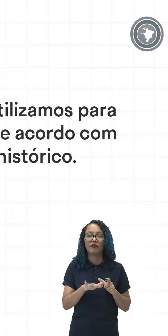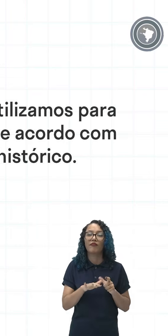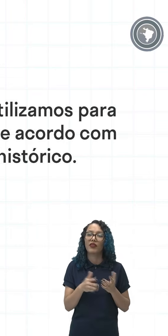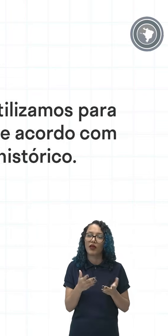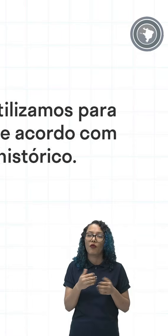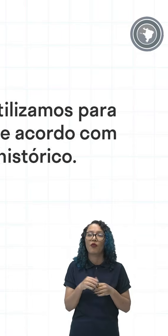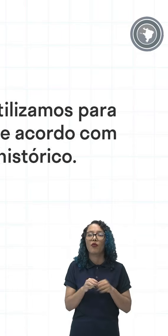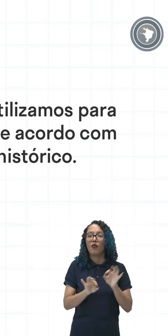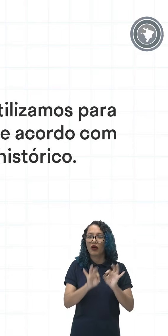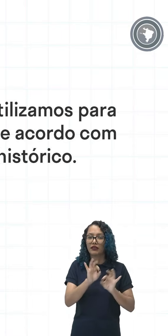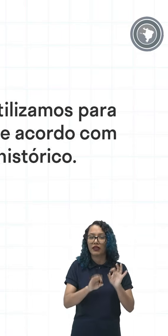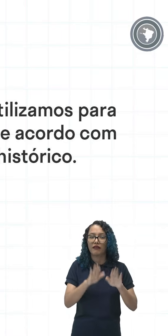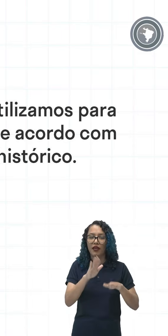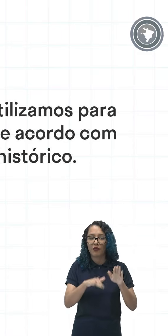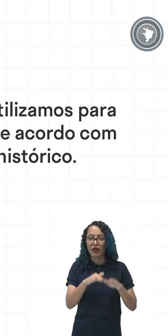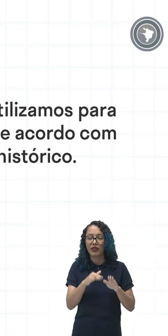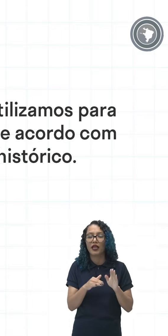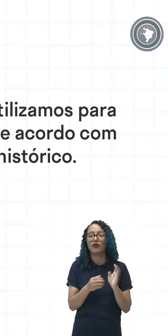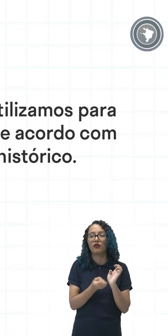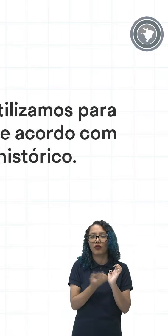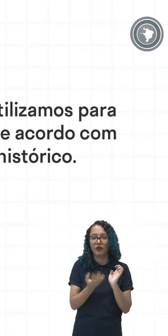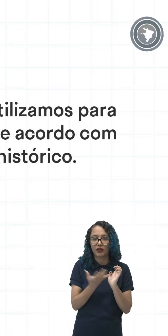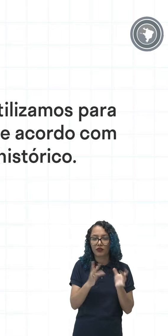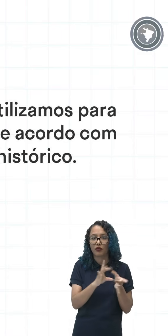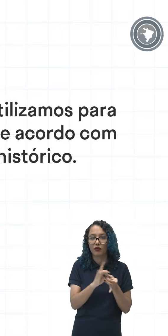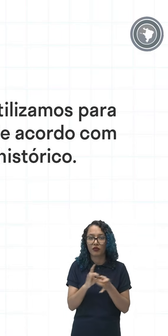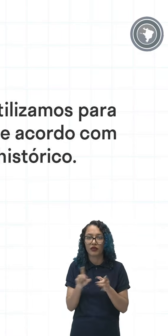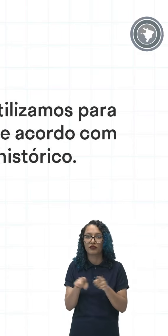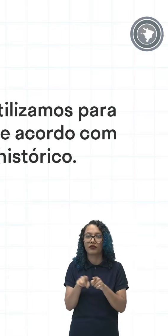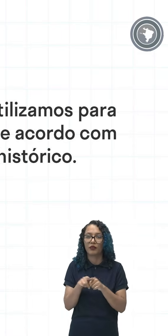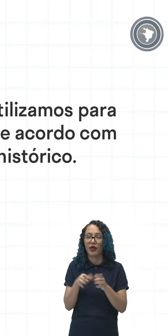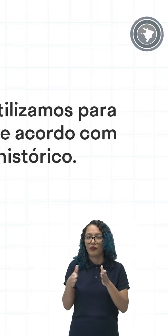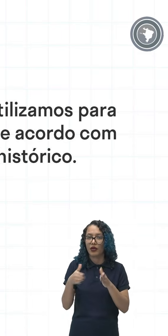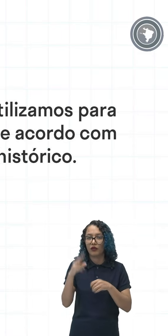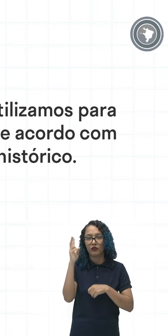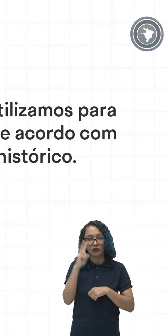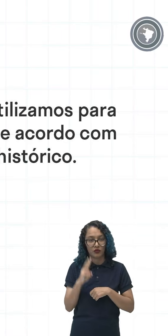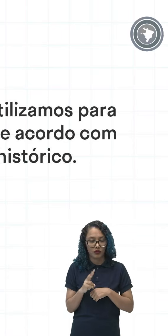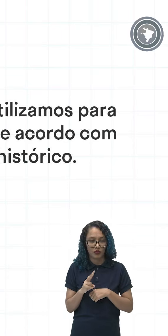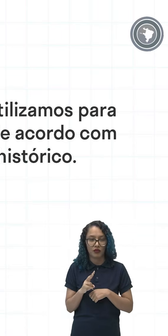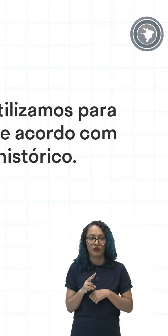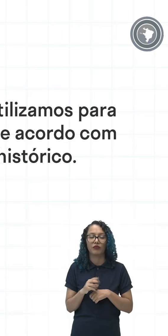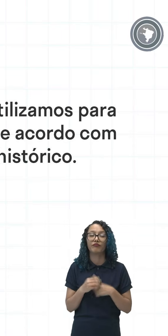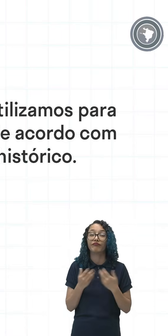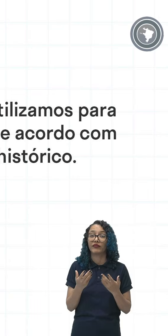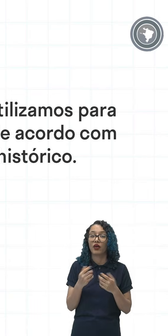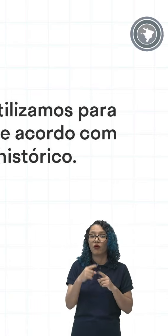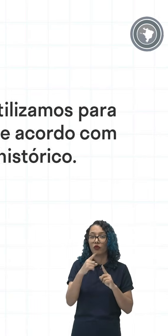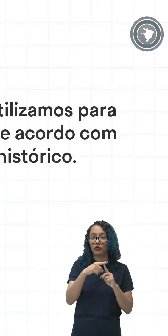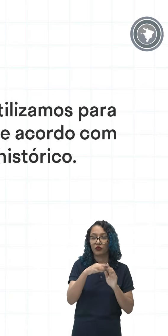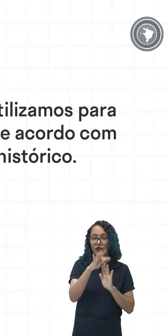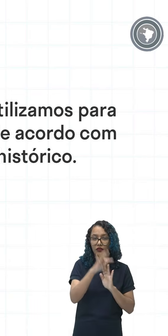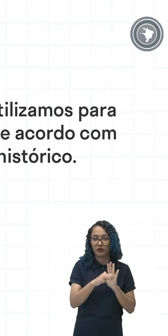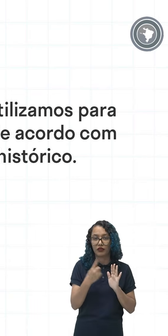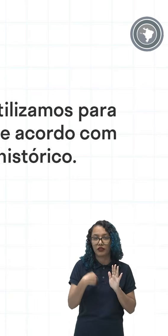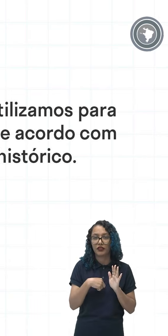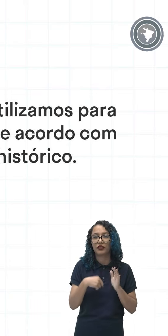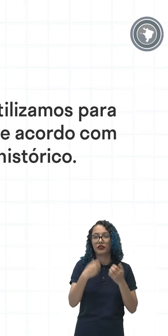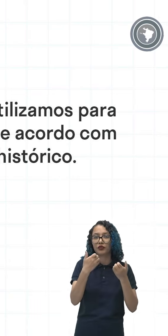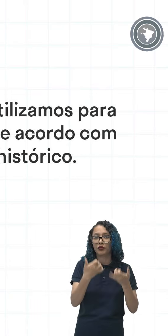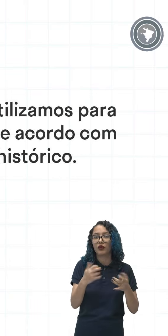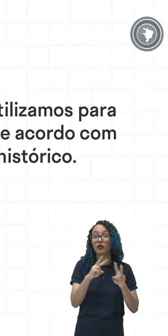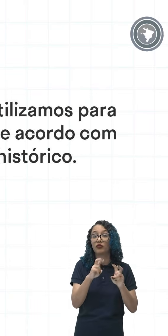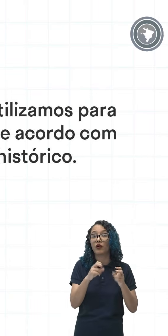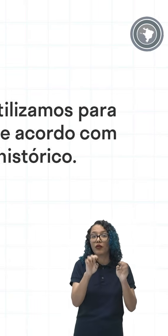interlocutor, o contexto e o momento histórico. Então, percebe que quando nós falamos em tipologia textual, falamos na estrutura